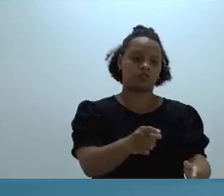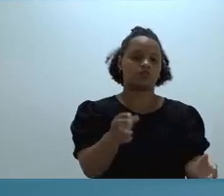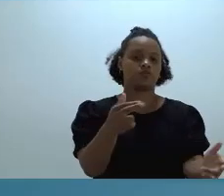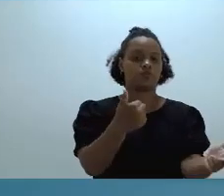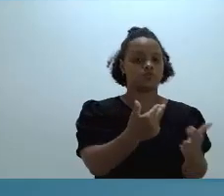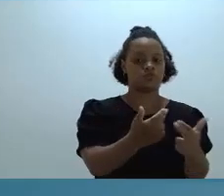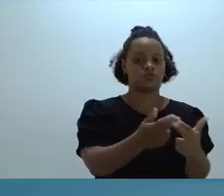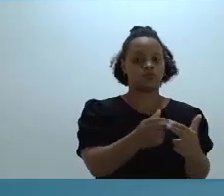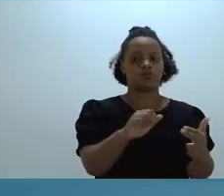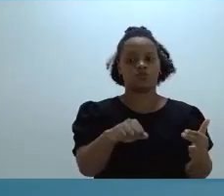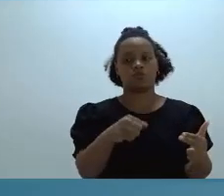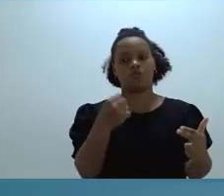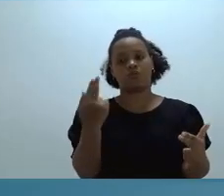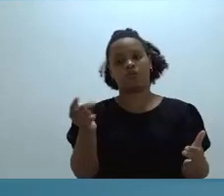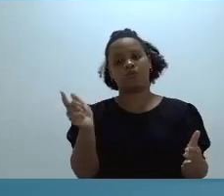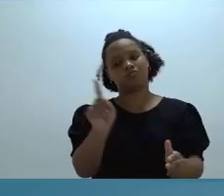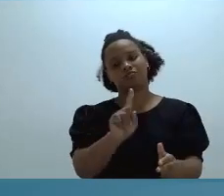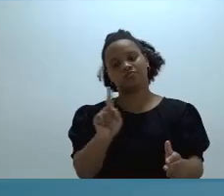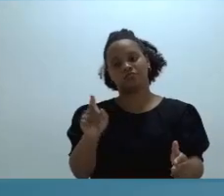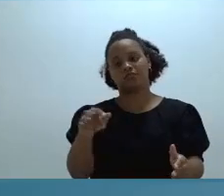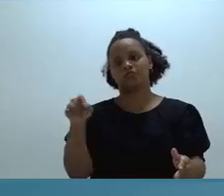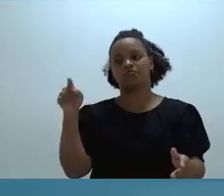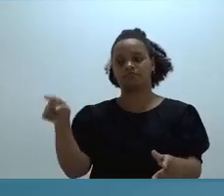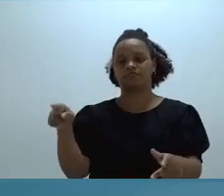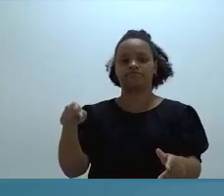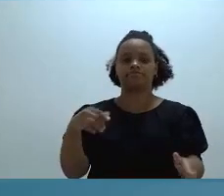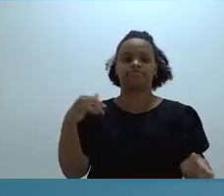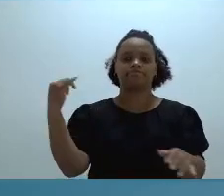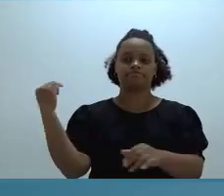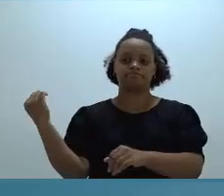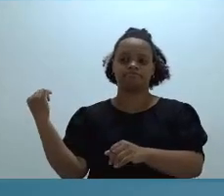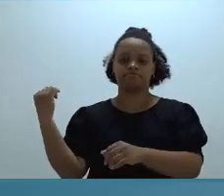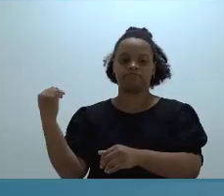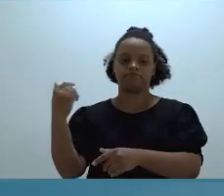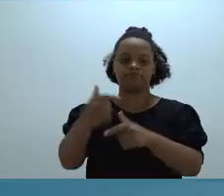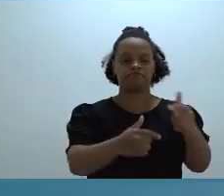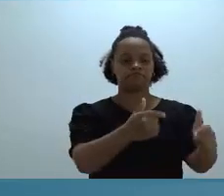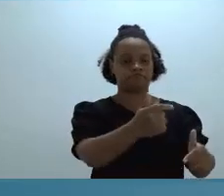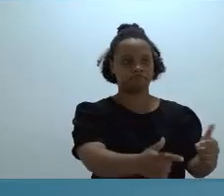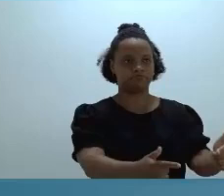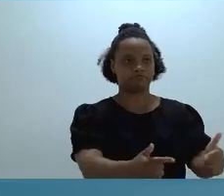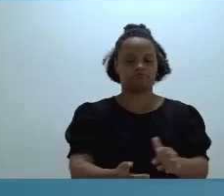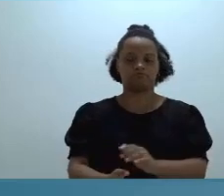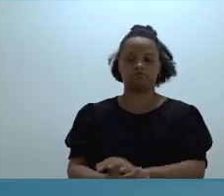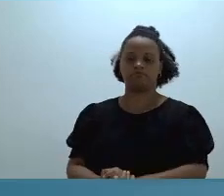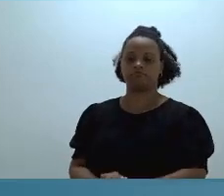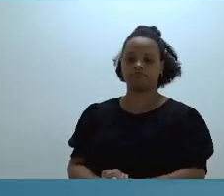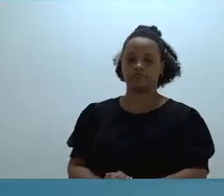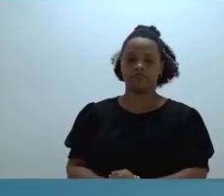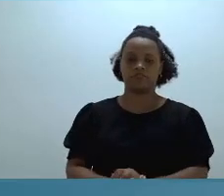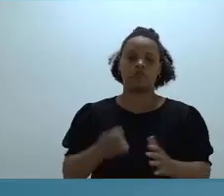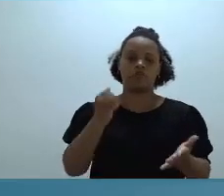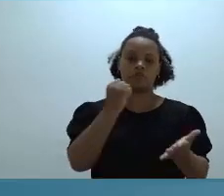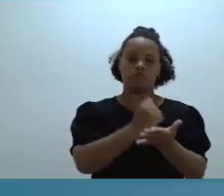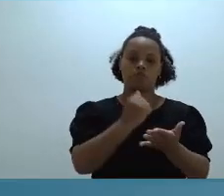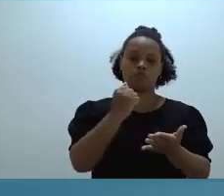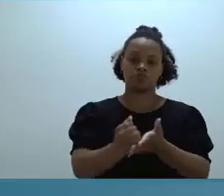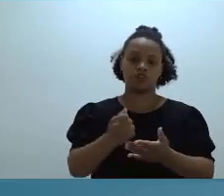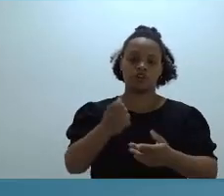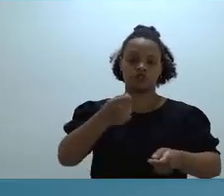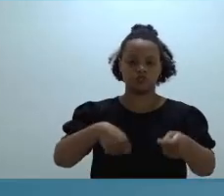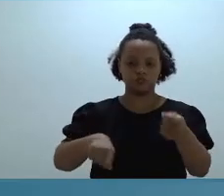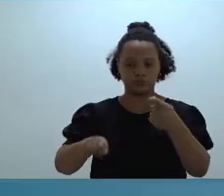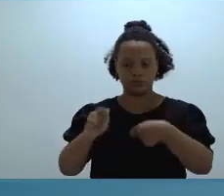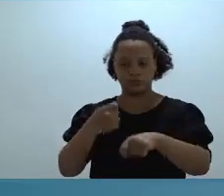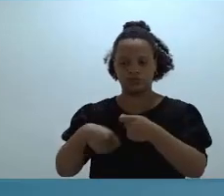do correlato serviço. A concessão constitui espécie do gênero contrato administrativo, no qual o concedente,